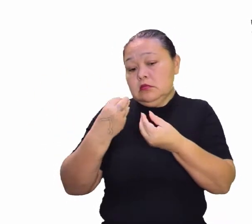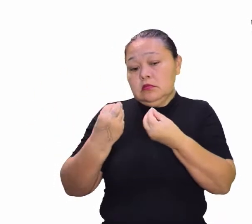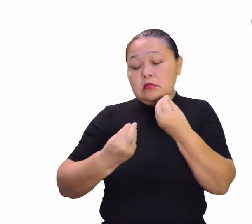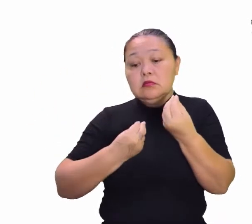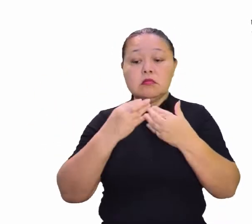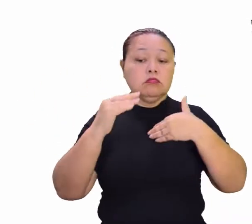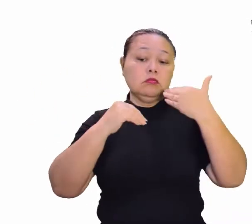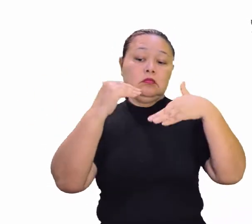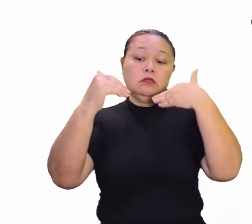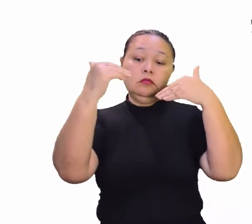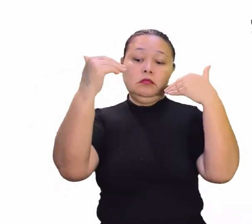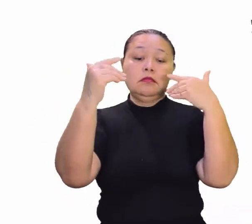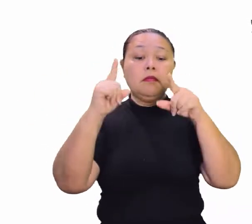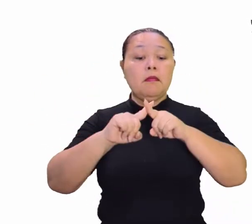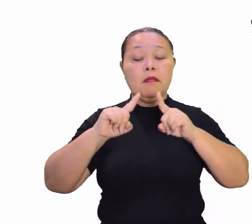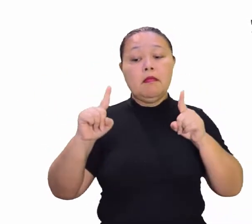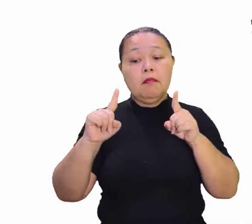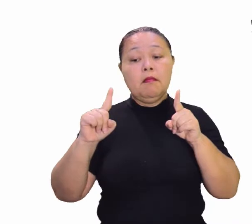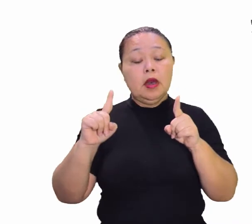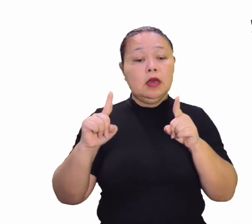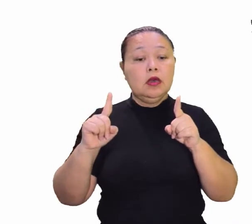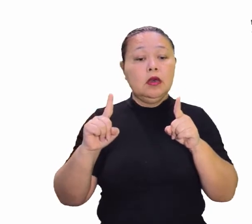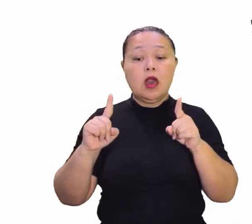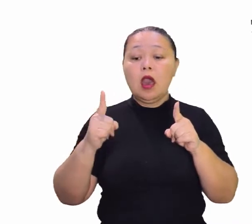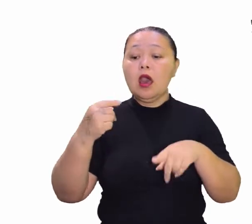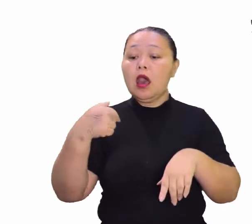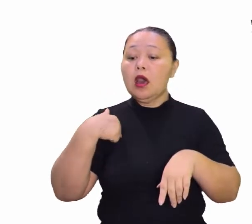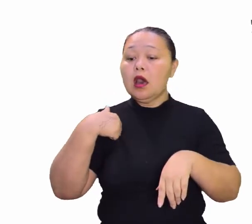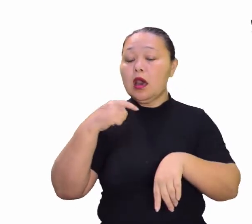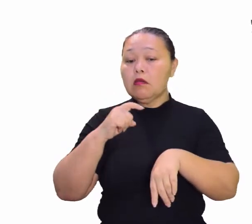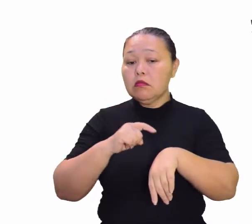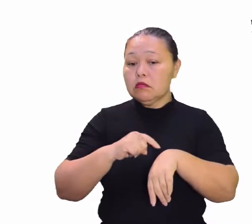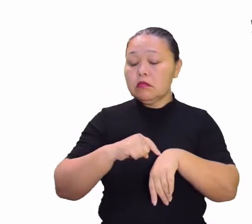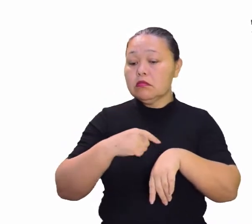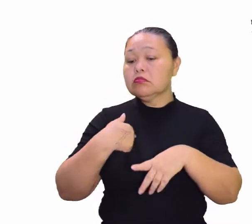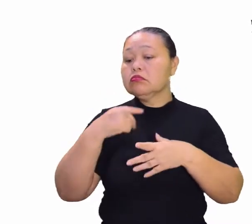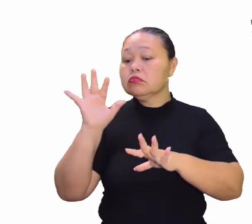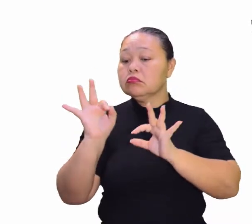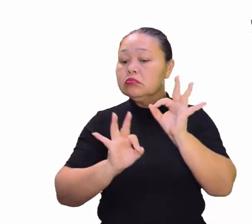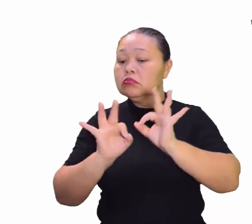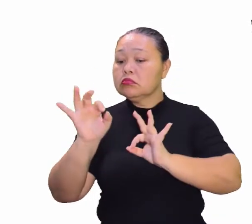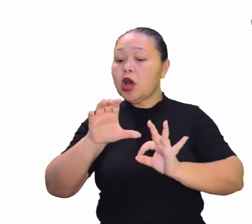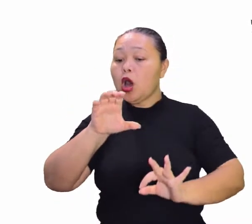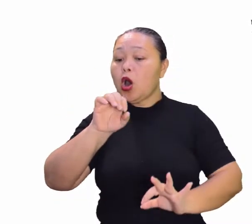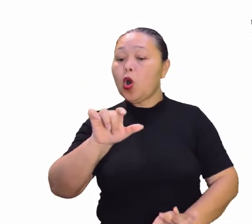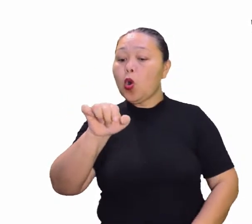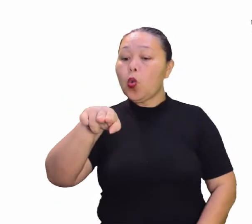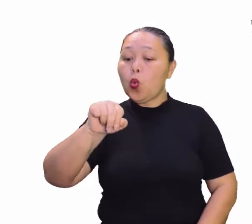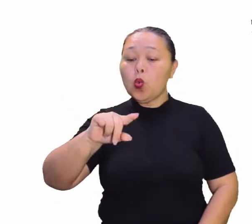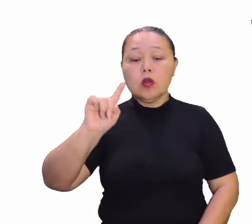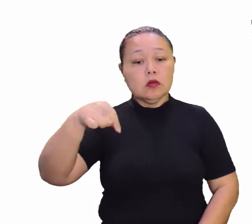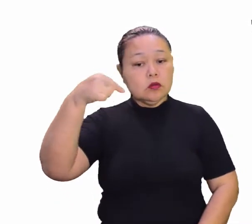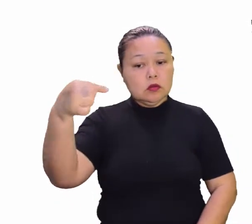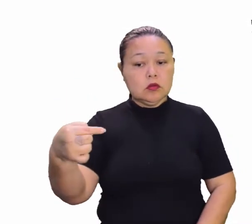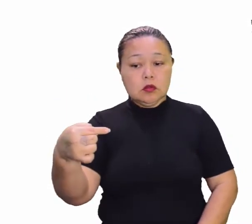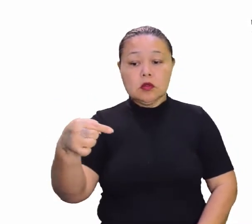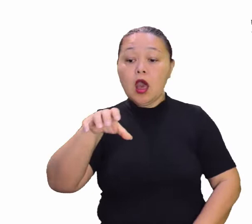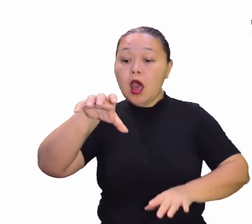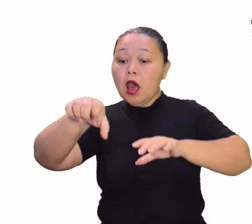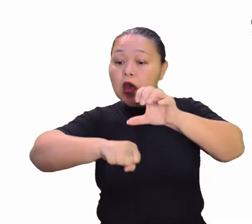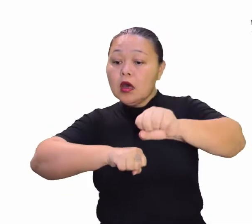do desenvolvimento. Mas seguindo ali aquele momento pós-formação de colônia, após